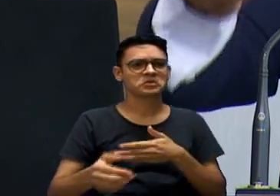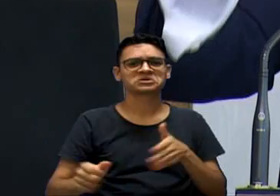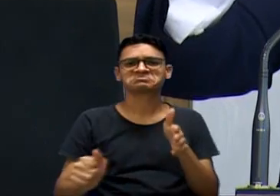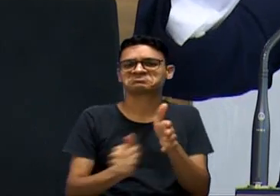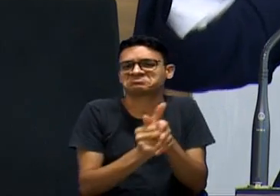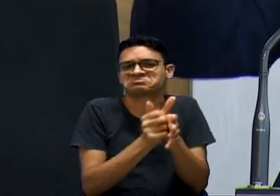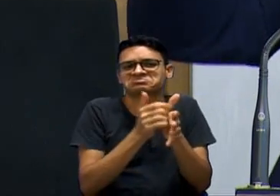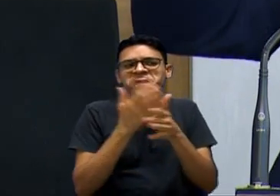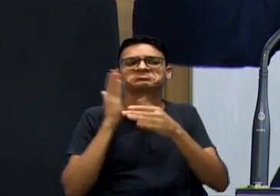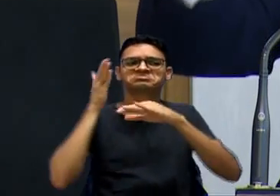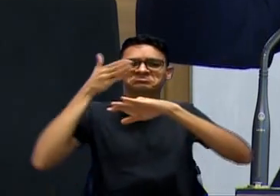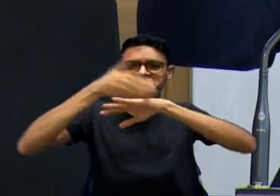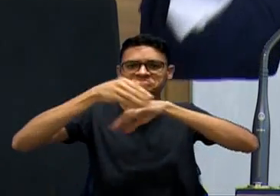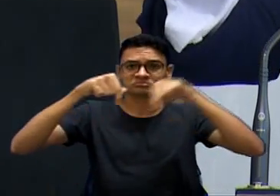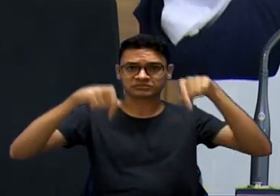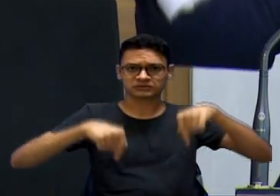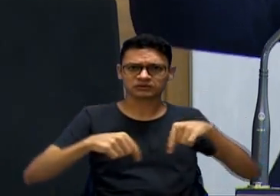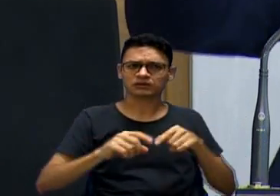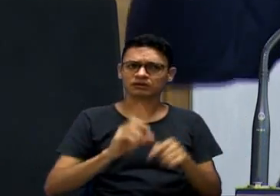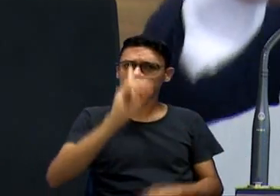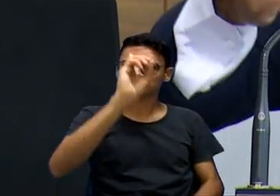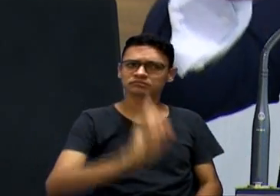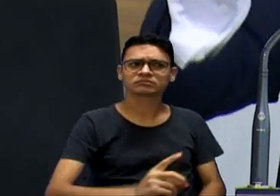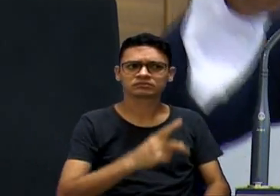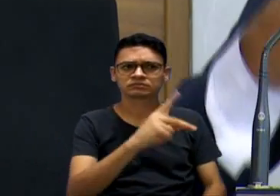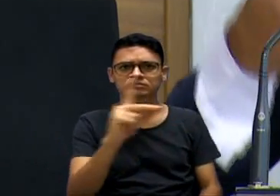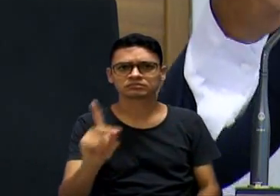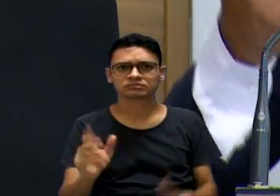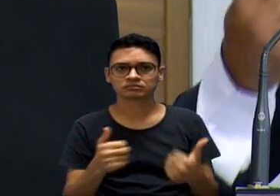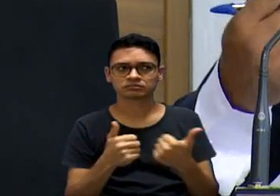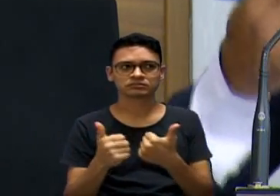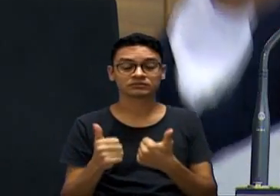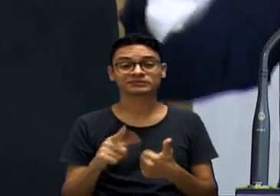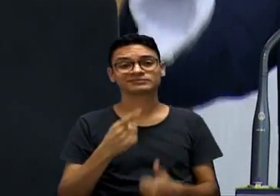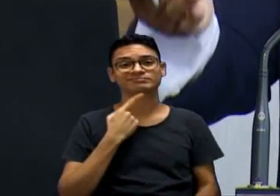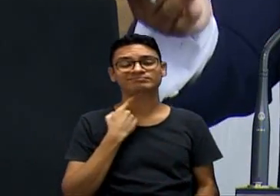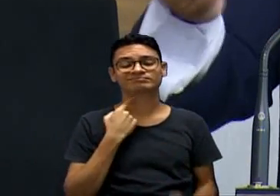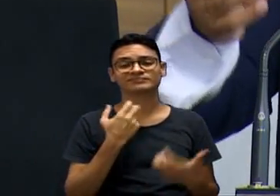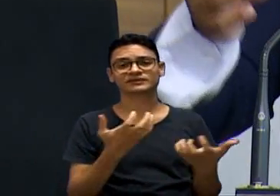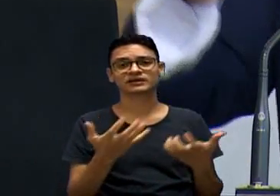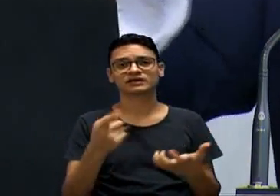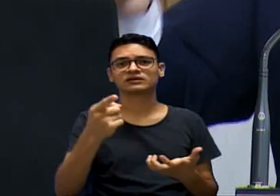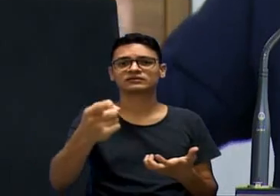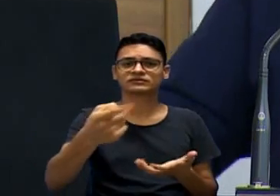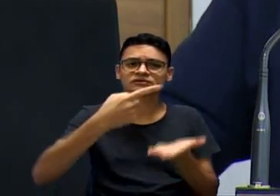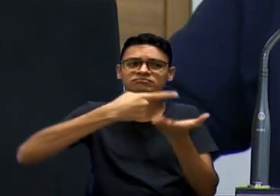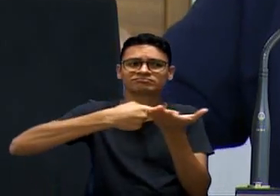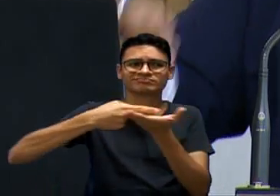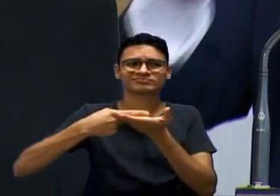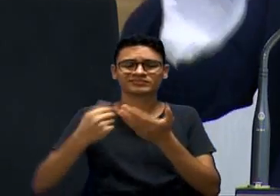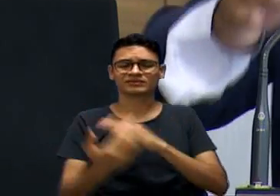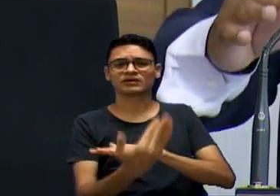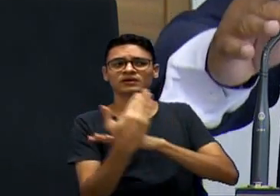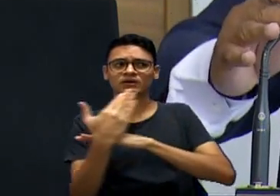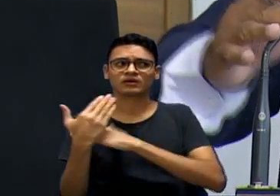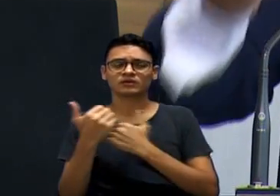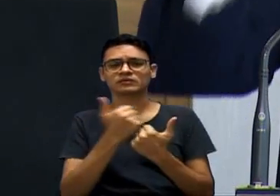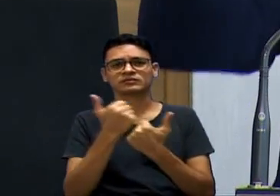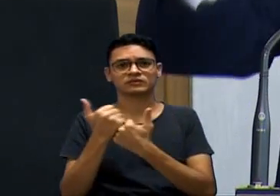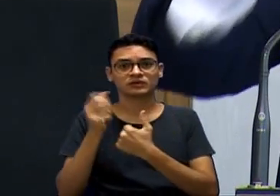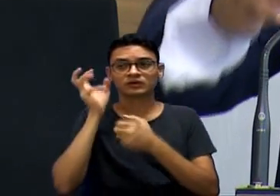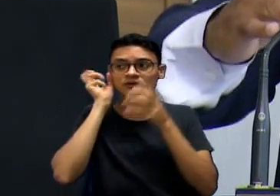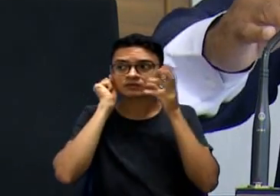bem recebidos, porque é um direito de vocês. Então, mas a gente gostaria também da colaboração para que, quando um vereador estiver falando, os outros